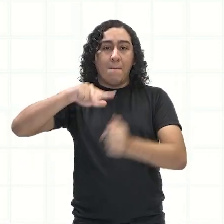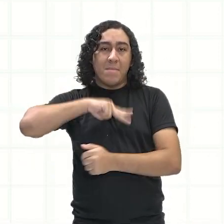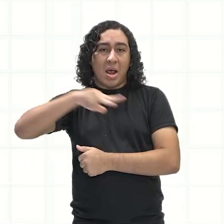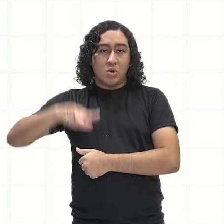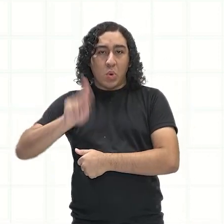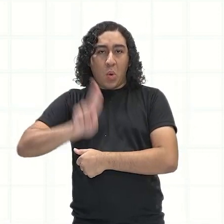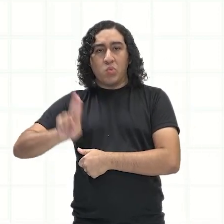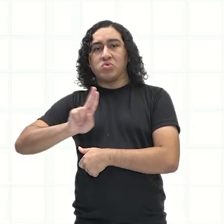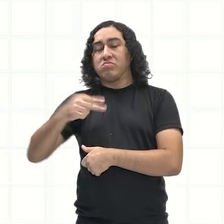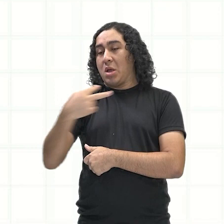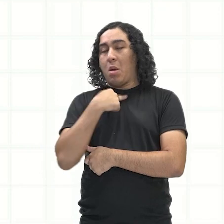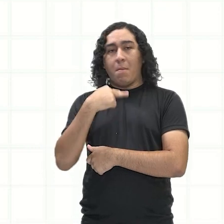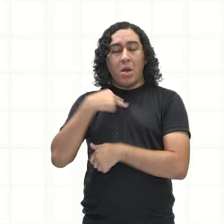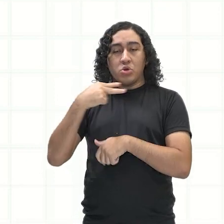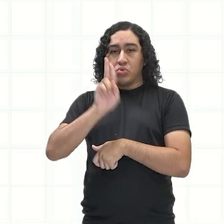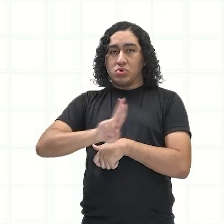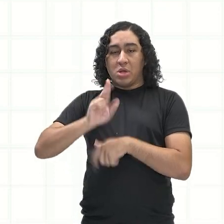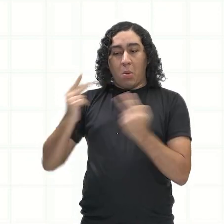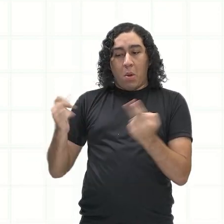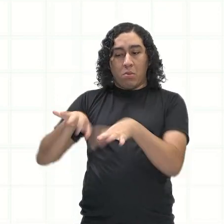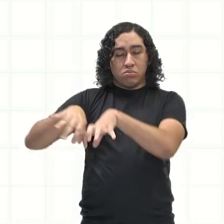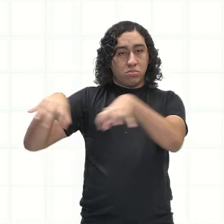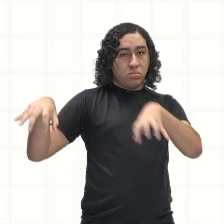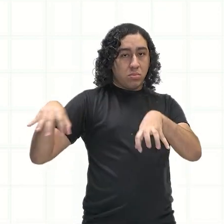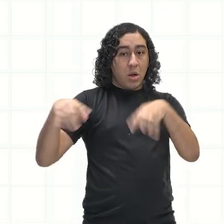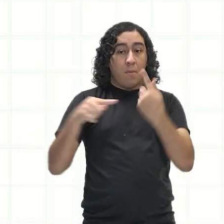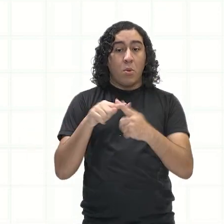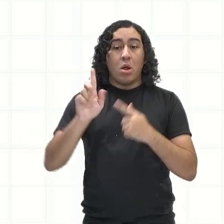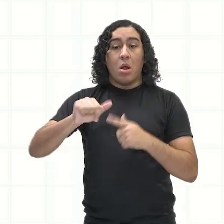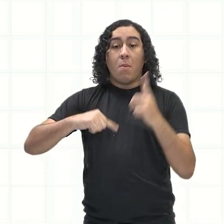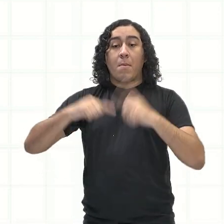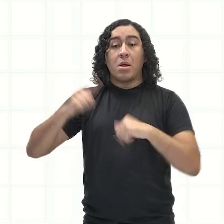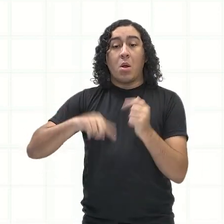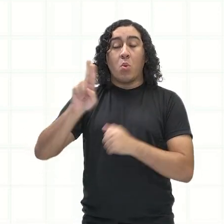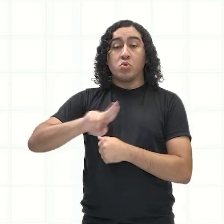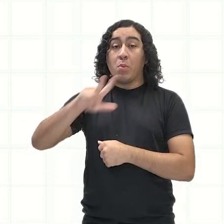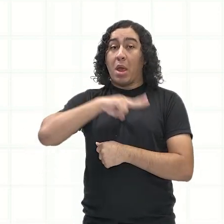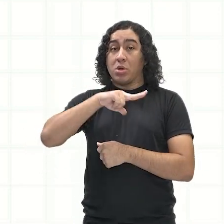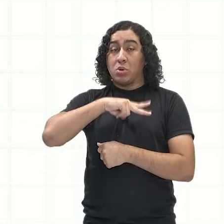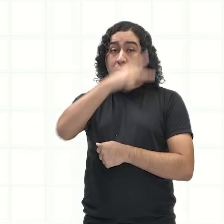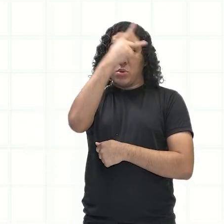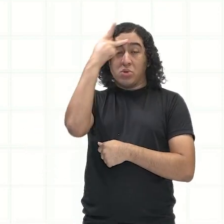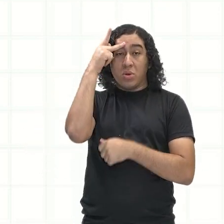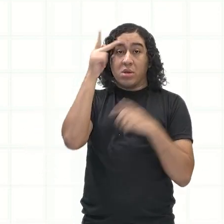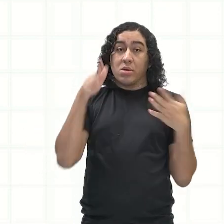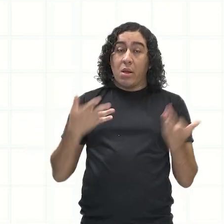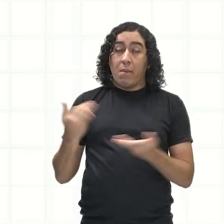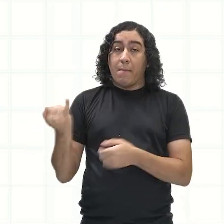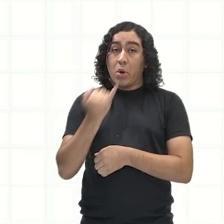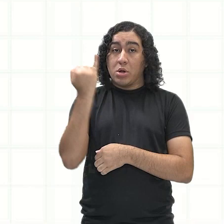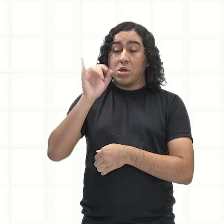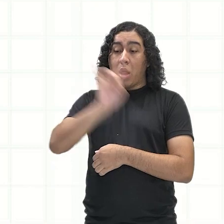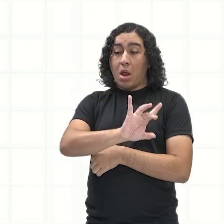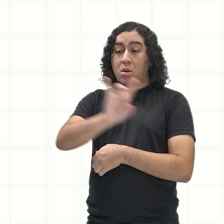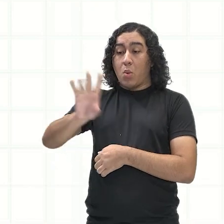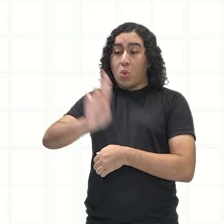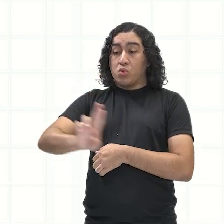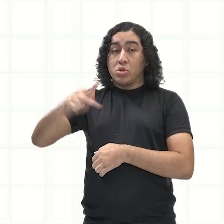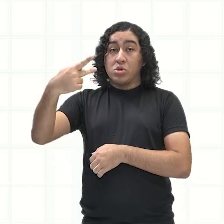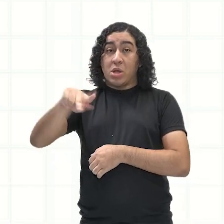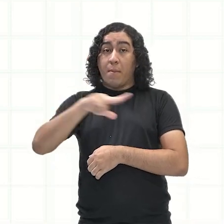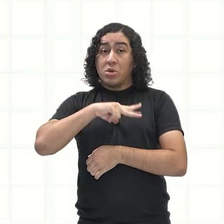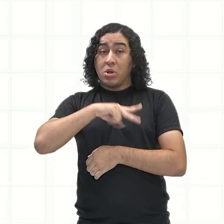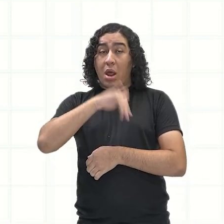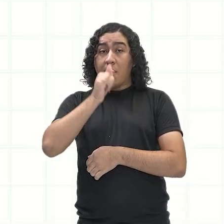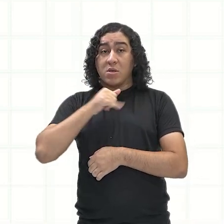ser compartilhados. Primeiro, porque já é um objeto de uso pessoal, então é importante que cada um faça uso do seu, né? Como as